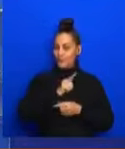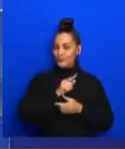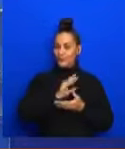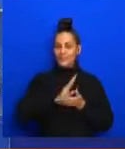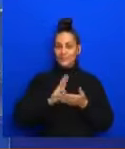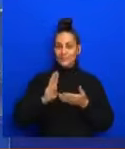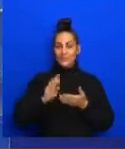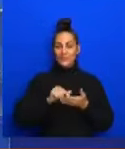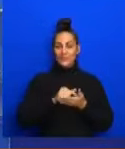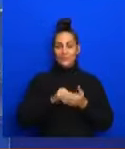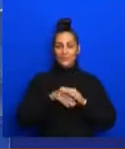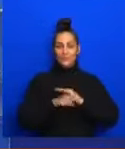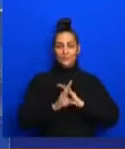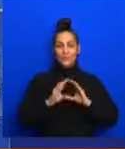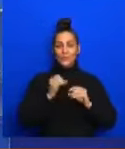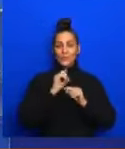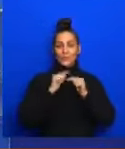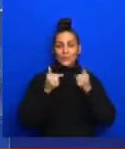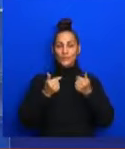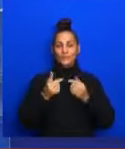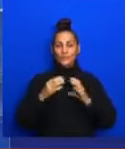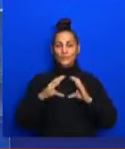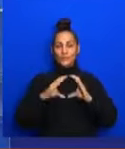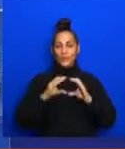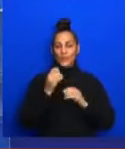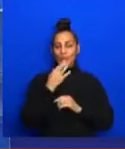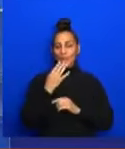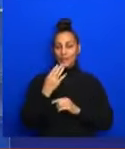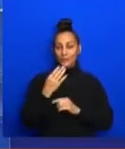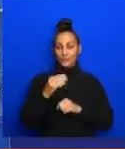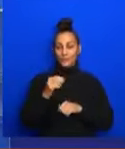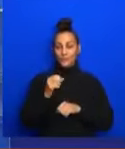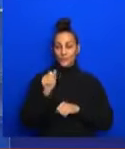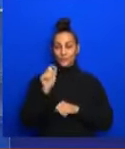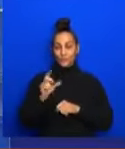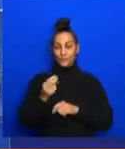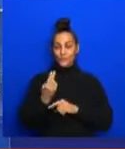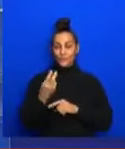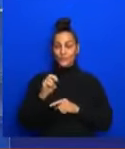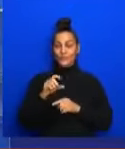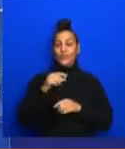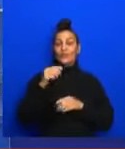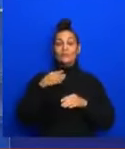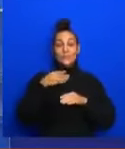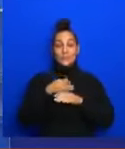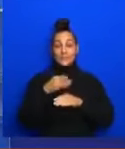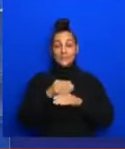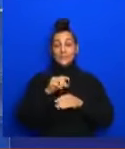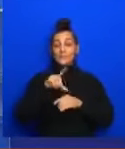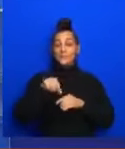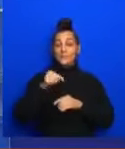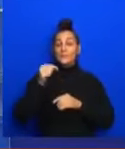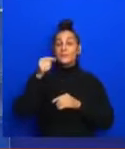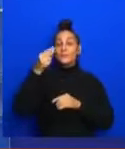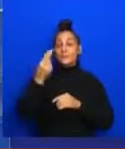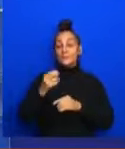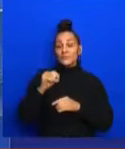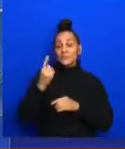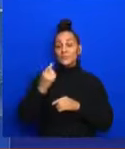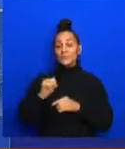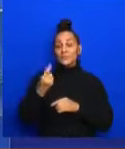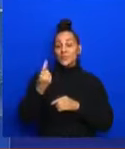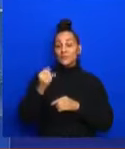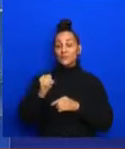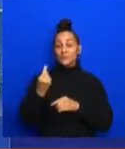sorte para você. Bola azul 25. Azul número 25. Você concorre a prêmios para acertos de 20, 19, 18, 17,